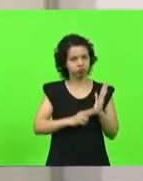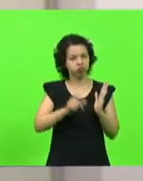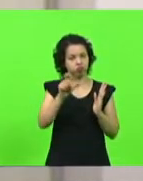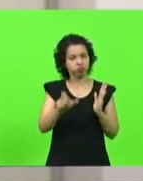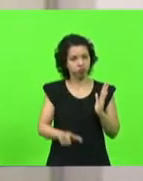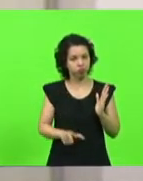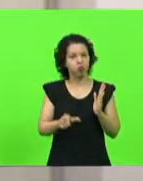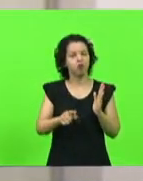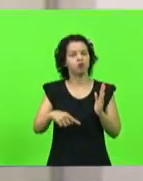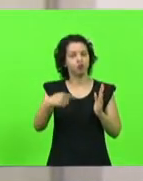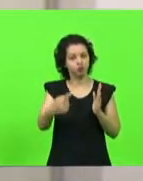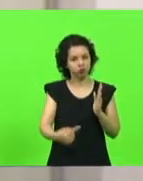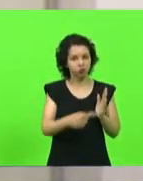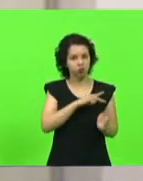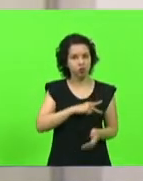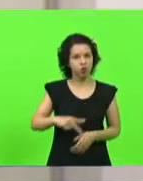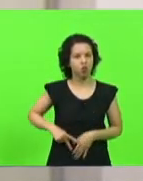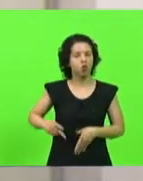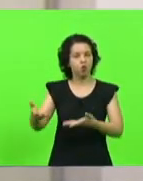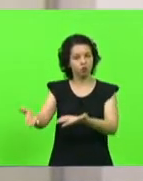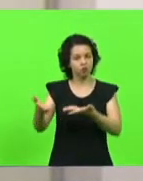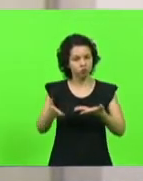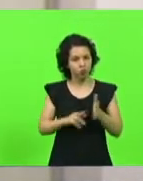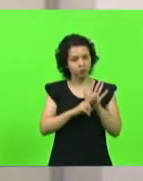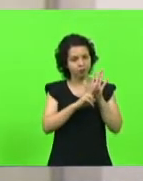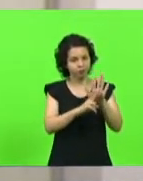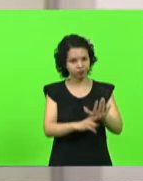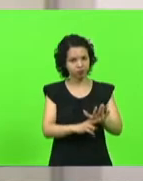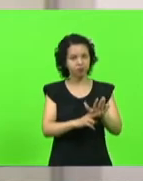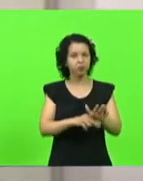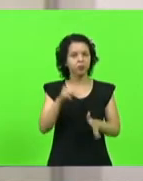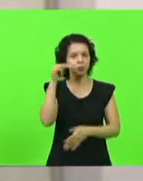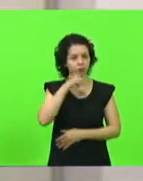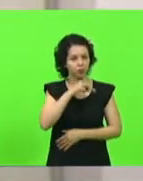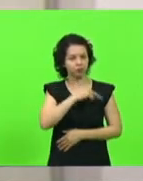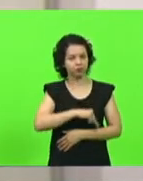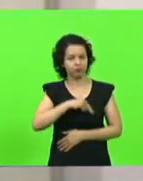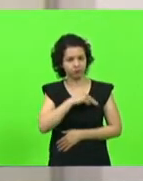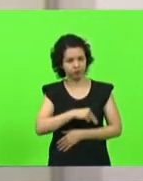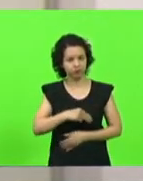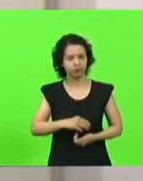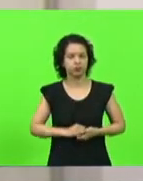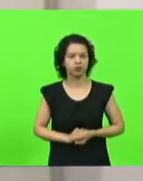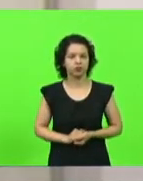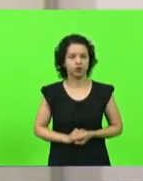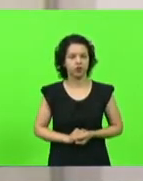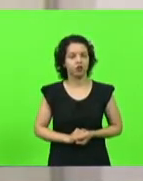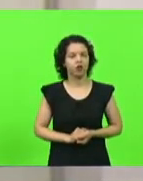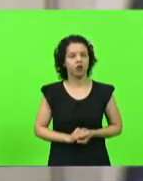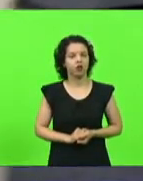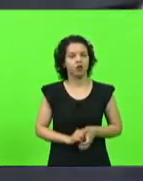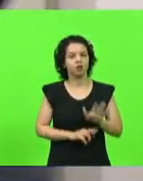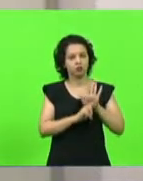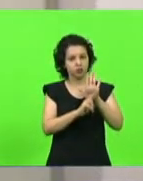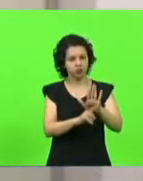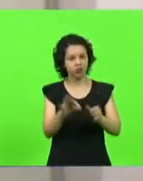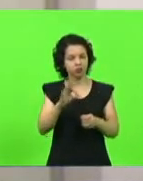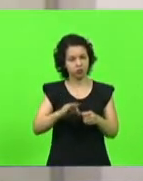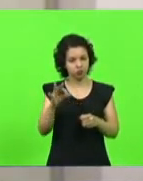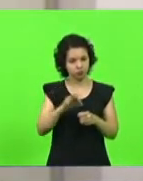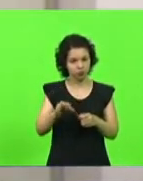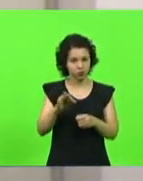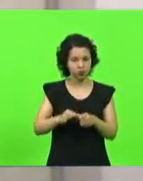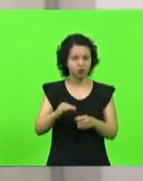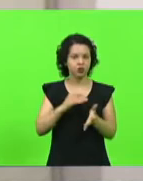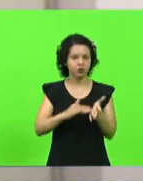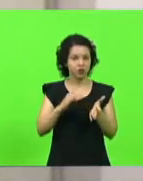dos homenageados, o reverendíssimo missionário Narciso Parisotto. E, em nome da instituição, o senhor secretário-geral da